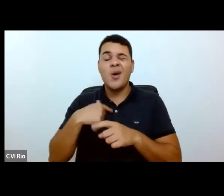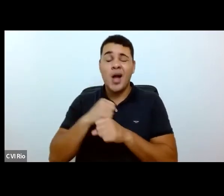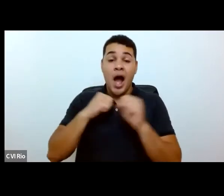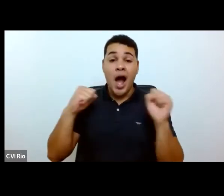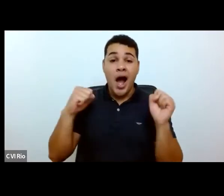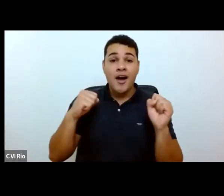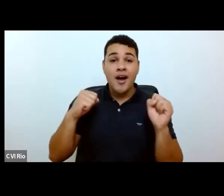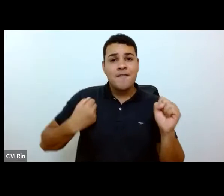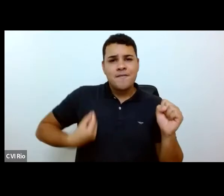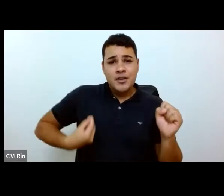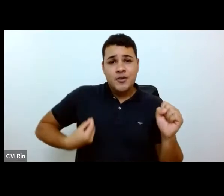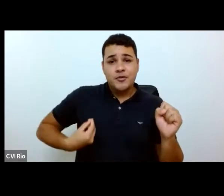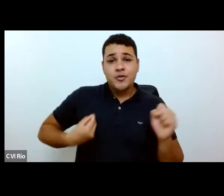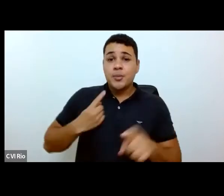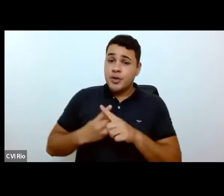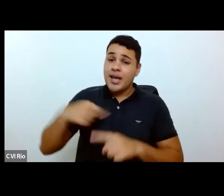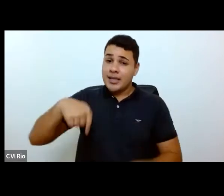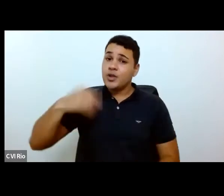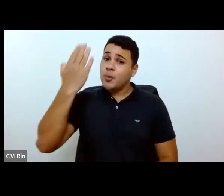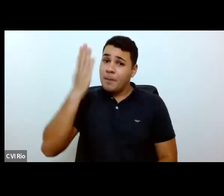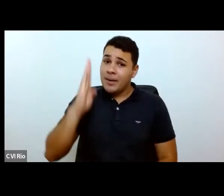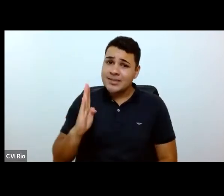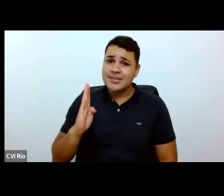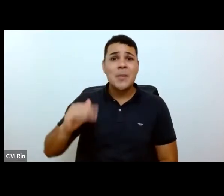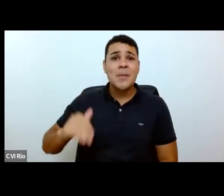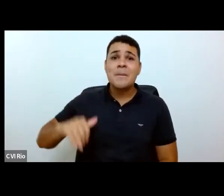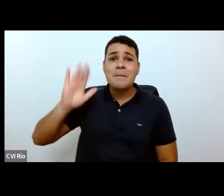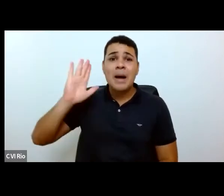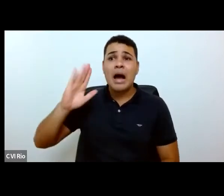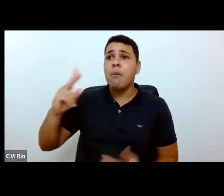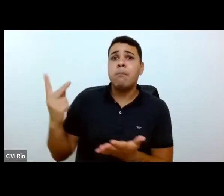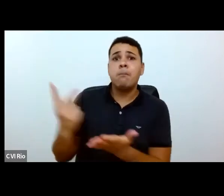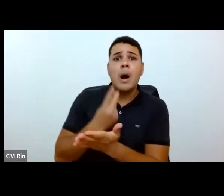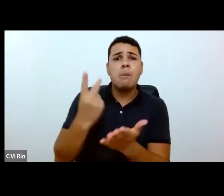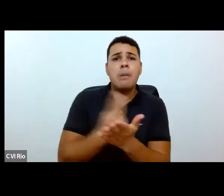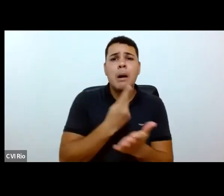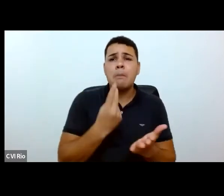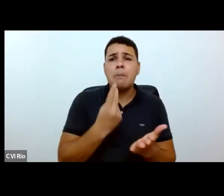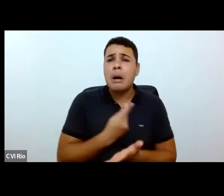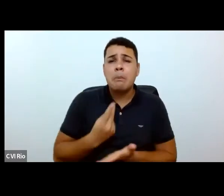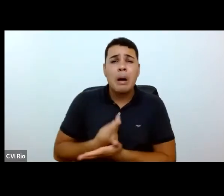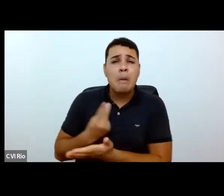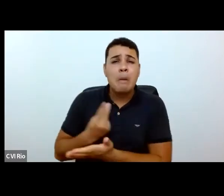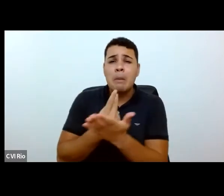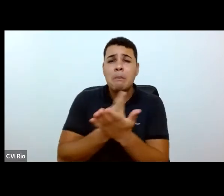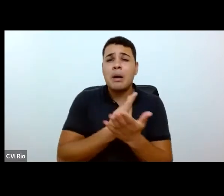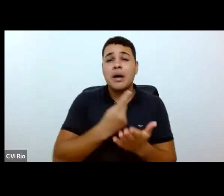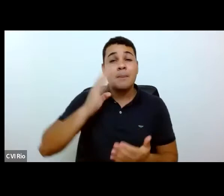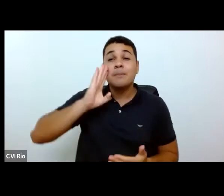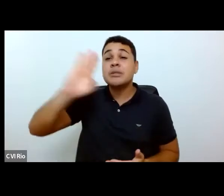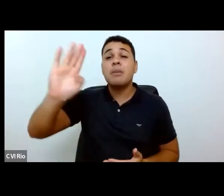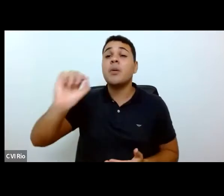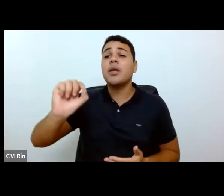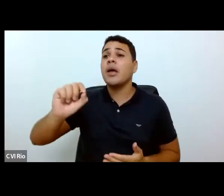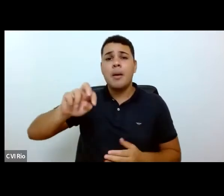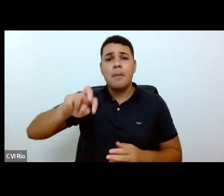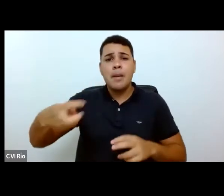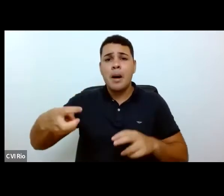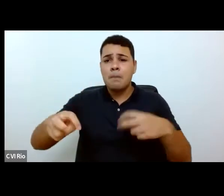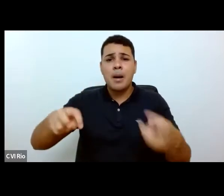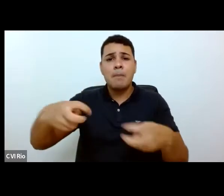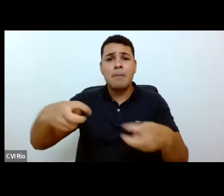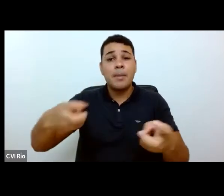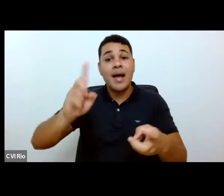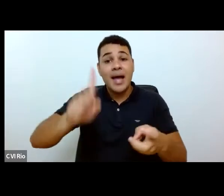né? Que a gente vive no Brasil, que é o país que mais assassina por crimes de ódio, não é por fatalidade, por crimes